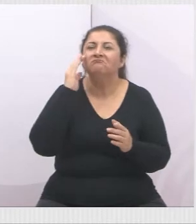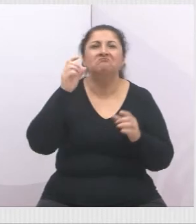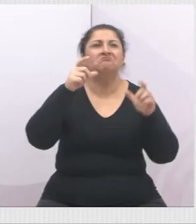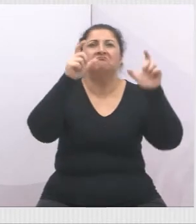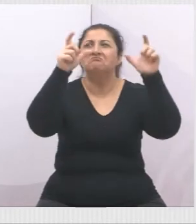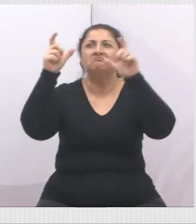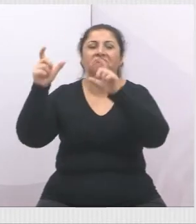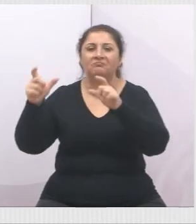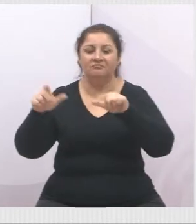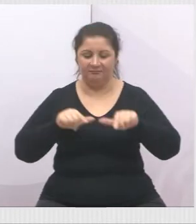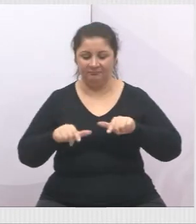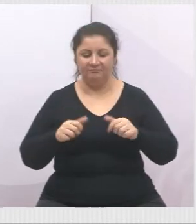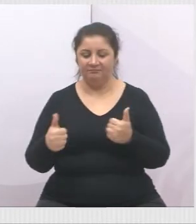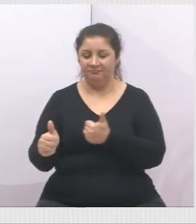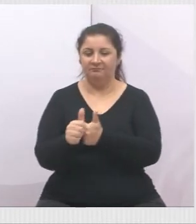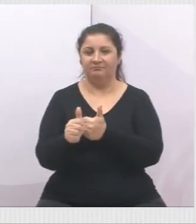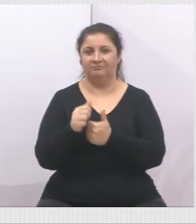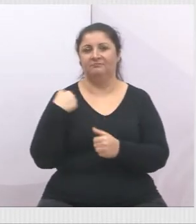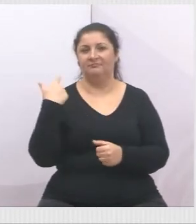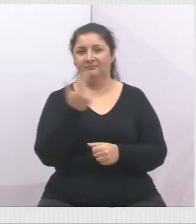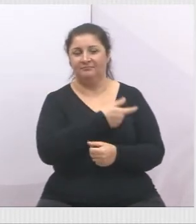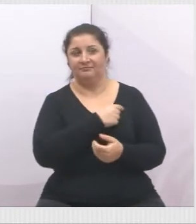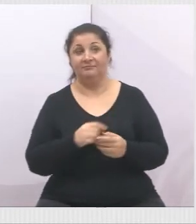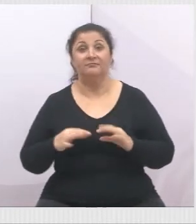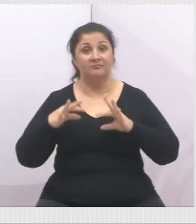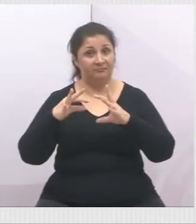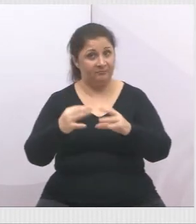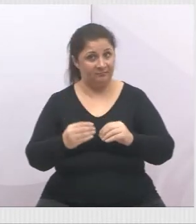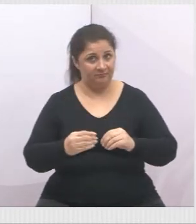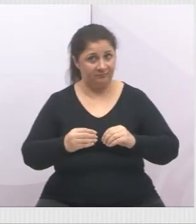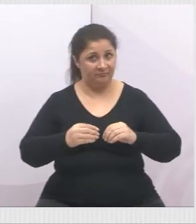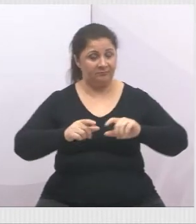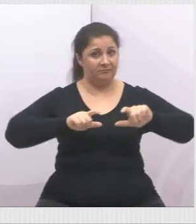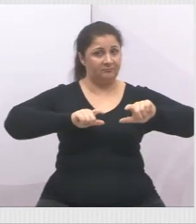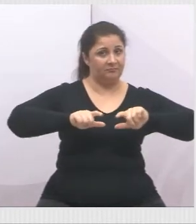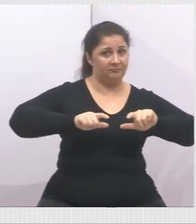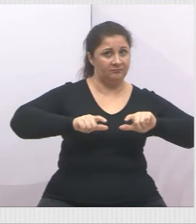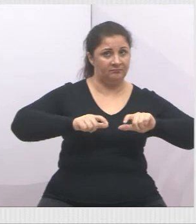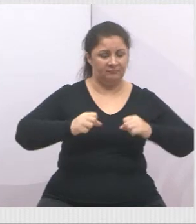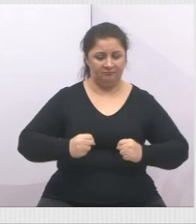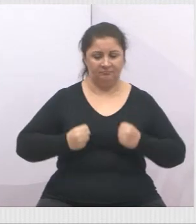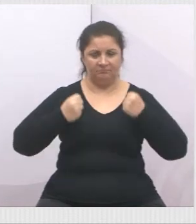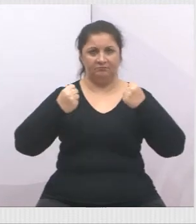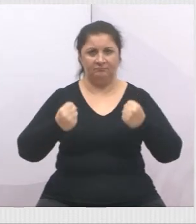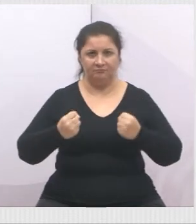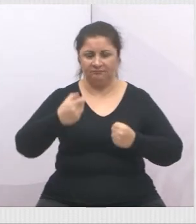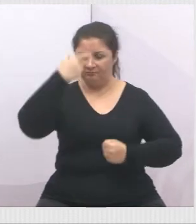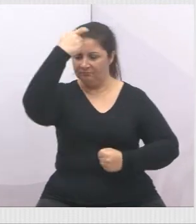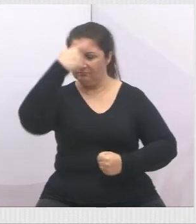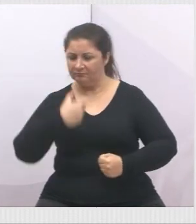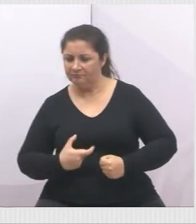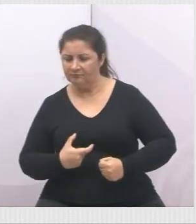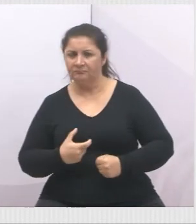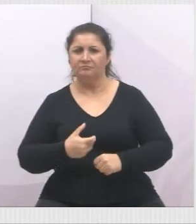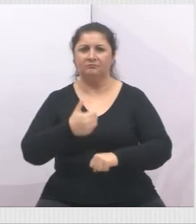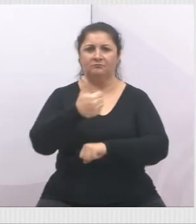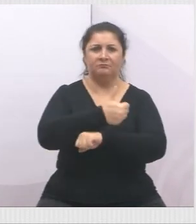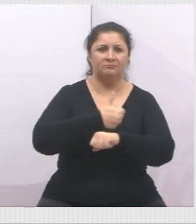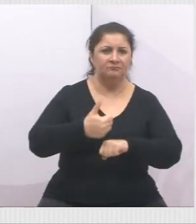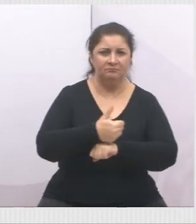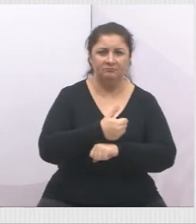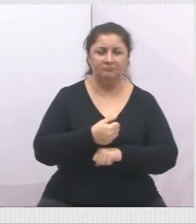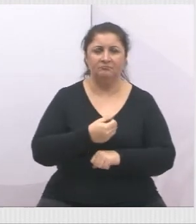continua trabalhando conosco. E toda a sua obra como ser humano, como profissional, como homem de fé,